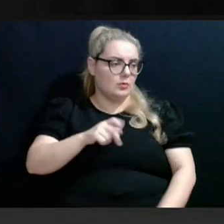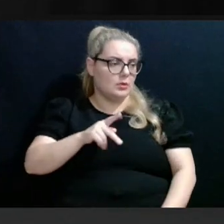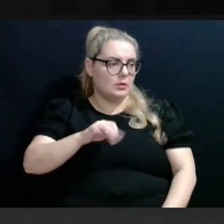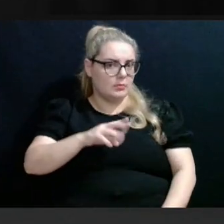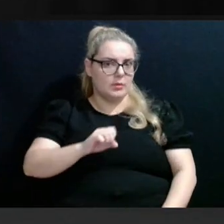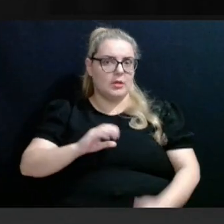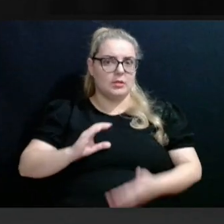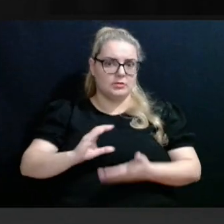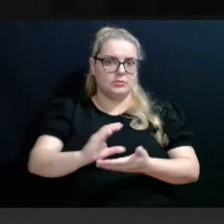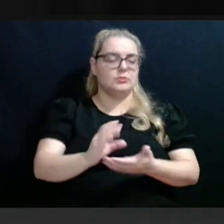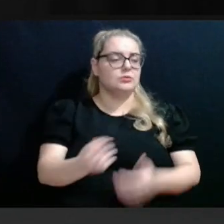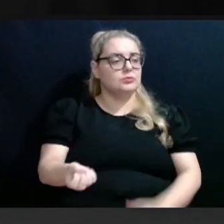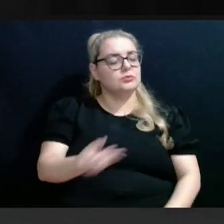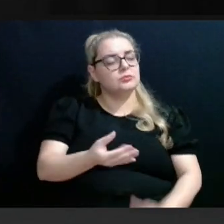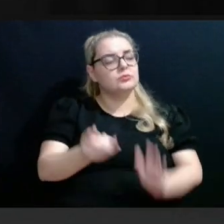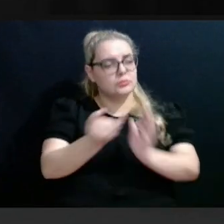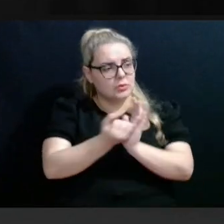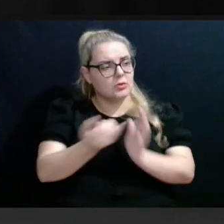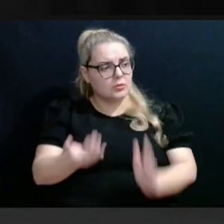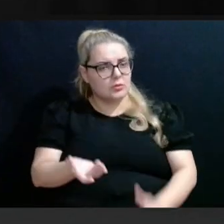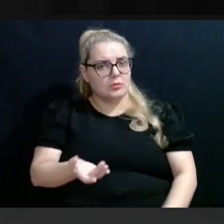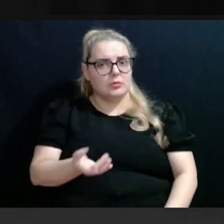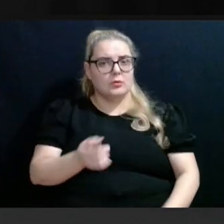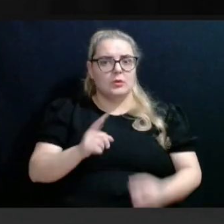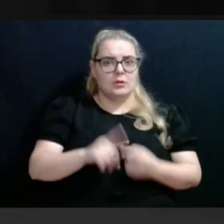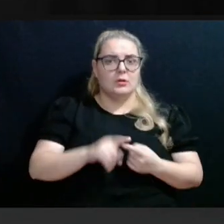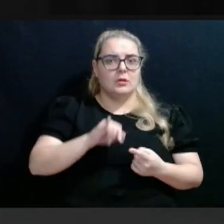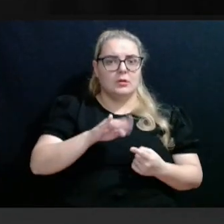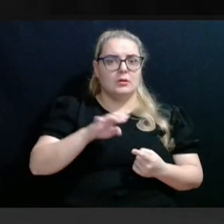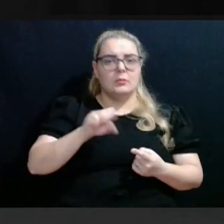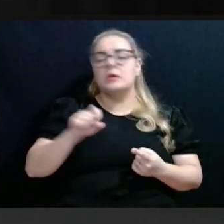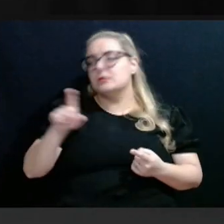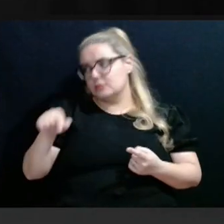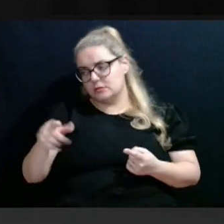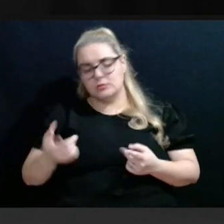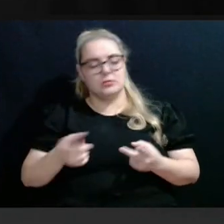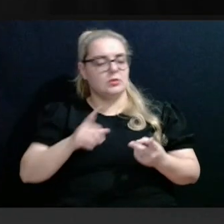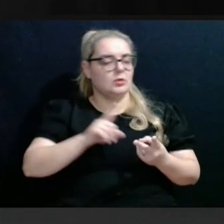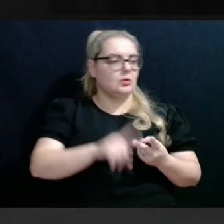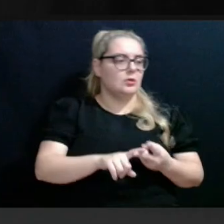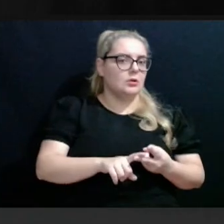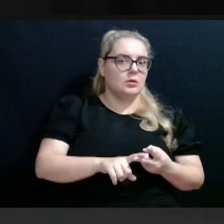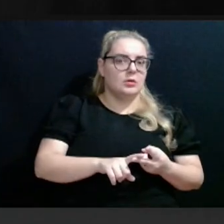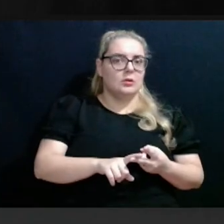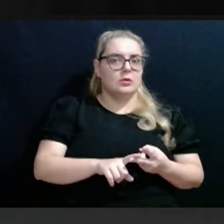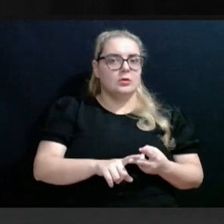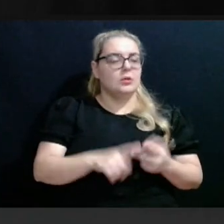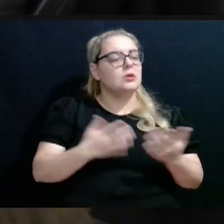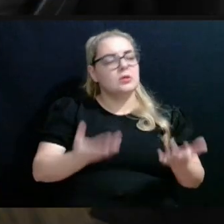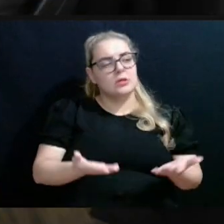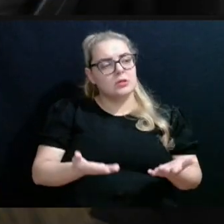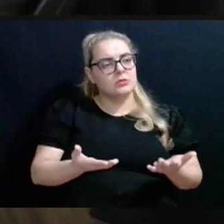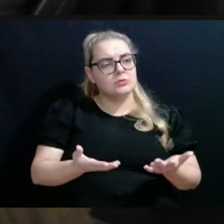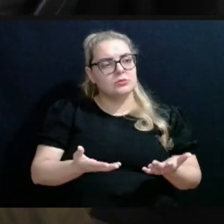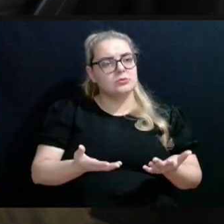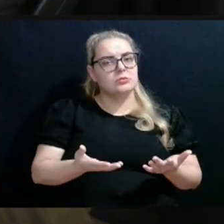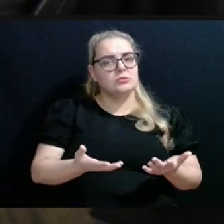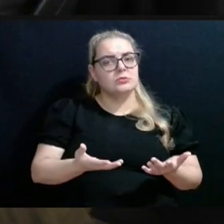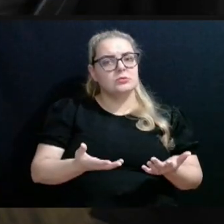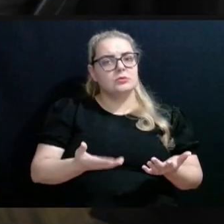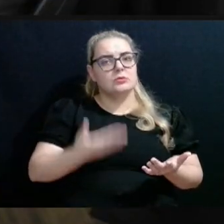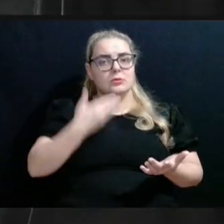dos novos impostos, que é o IBS, né? Isso. IBS, isso vai ser